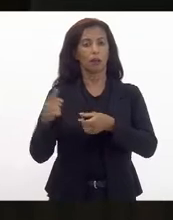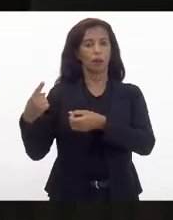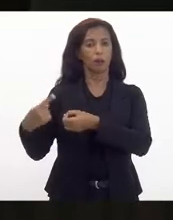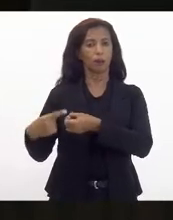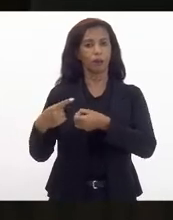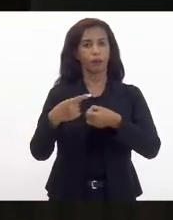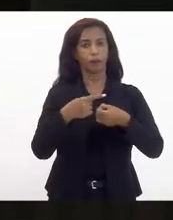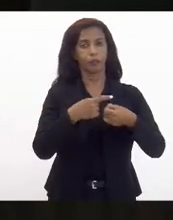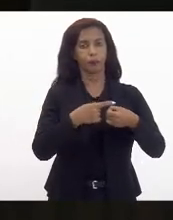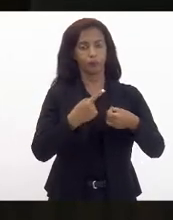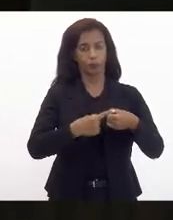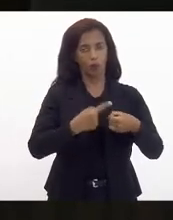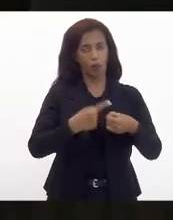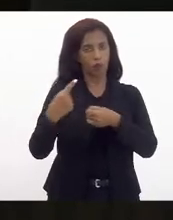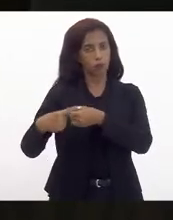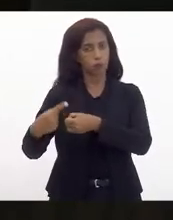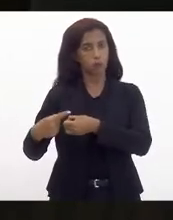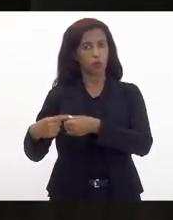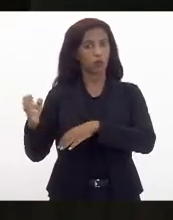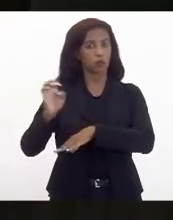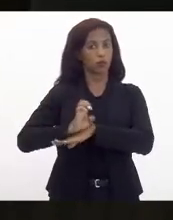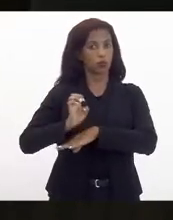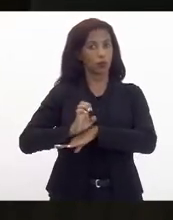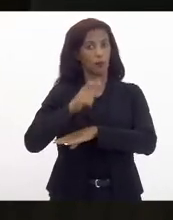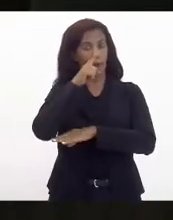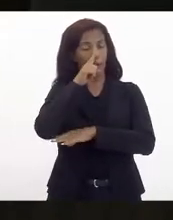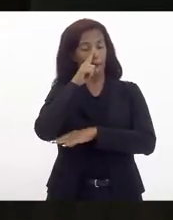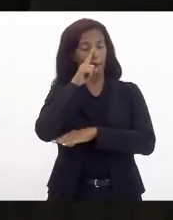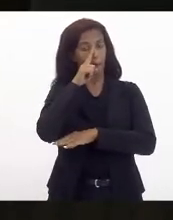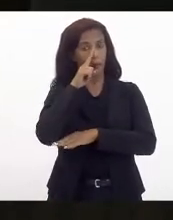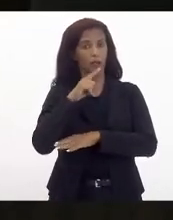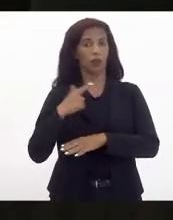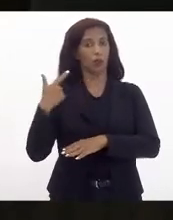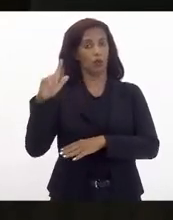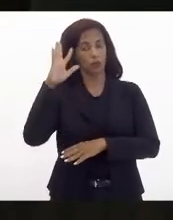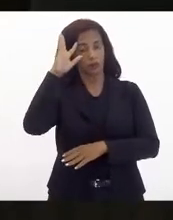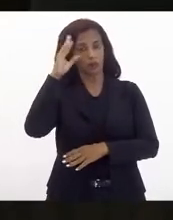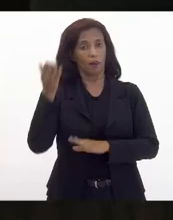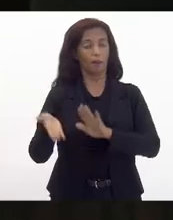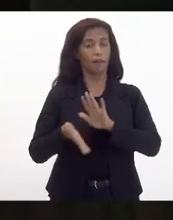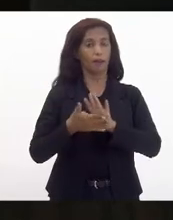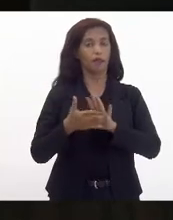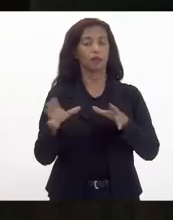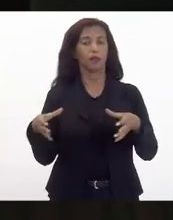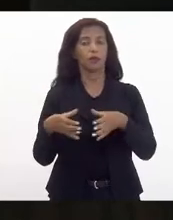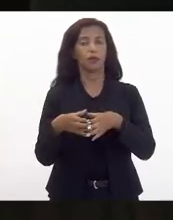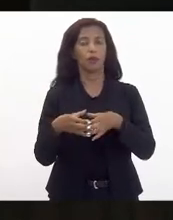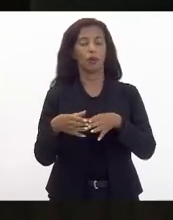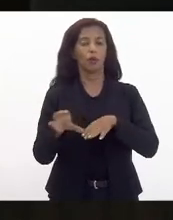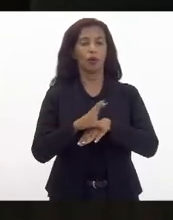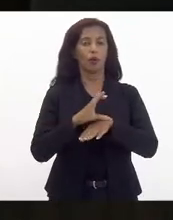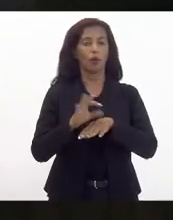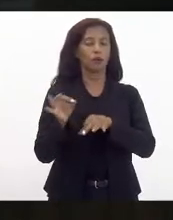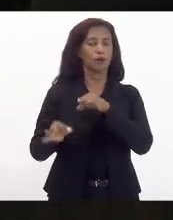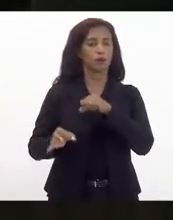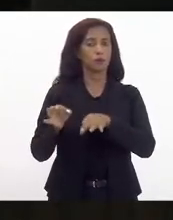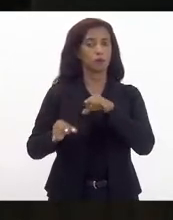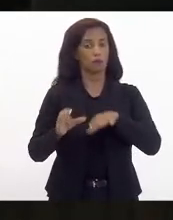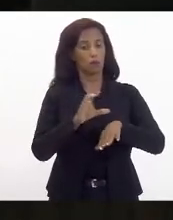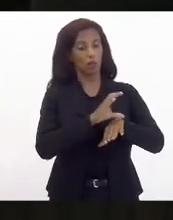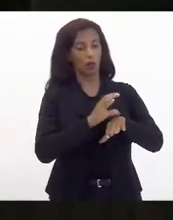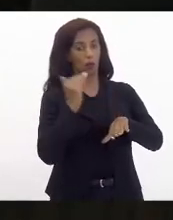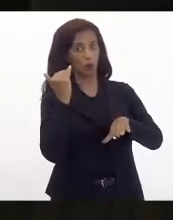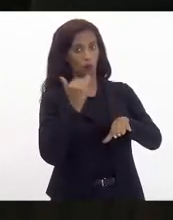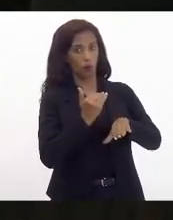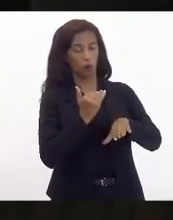pacientes graves e com risco de morte no estado do Rio de Janeiro e dá outras providências pareceres das comissões de construção e justiça pela